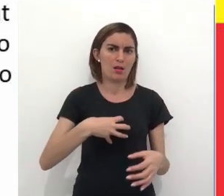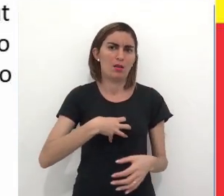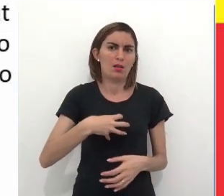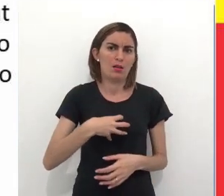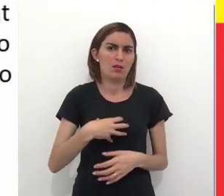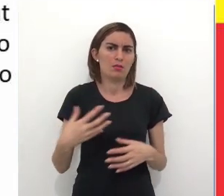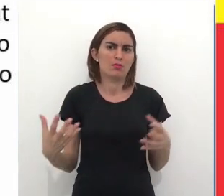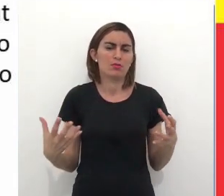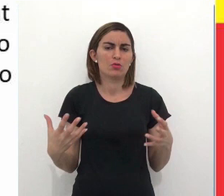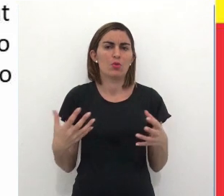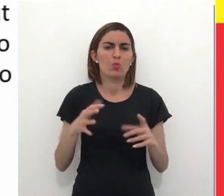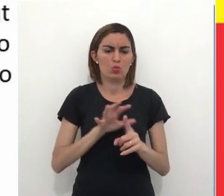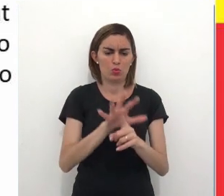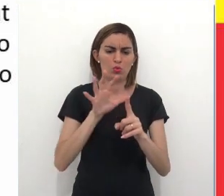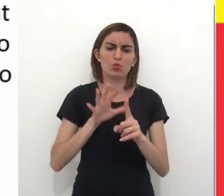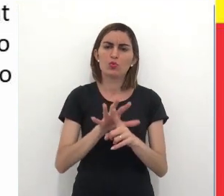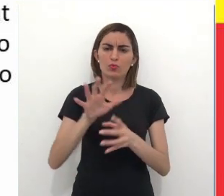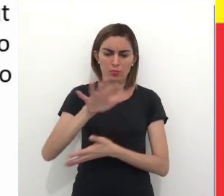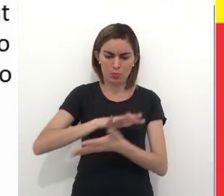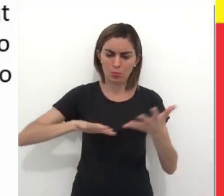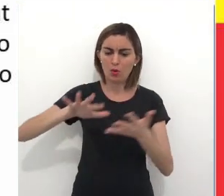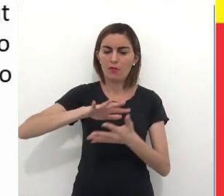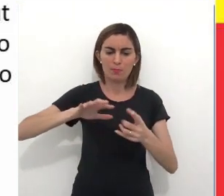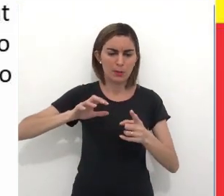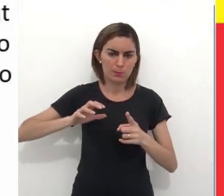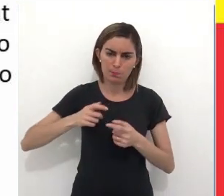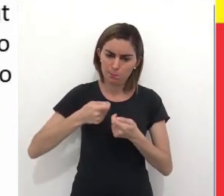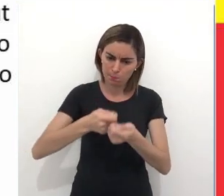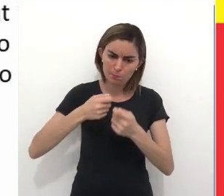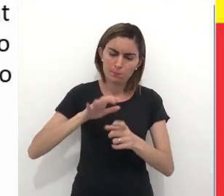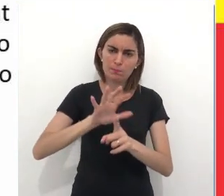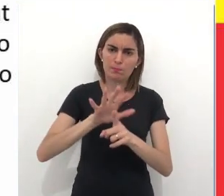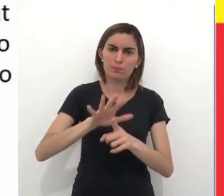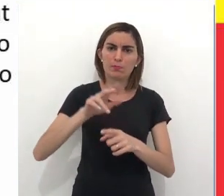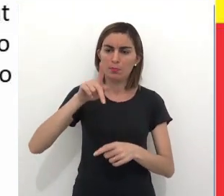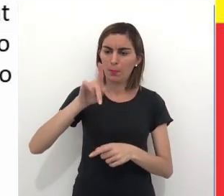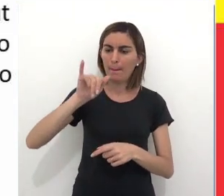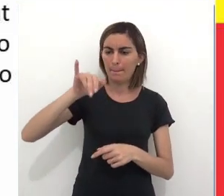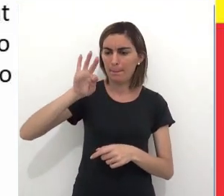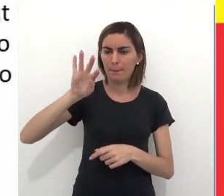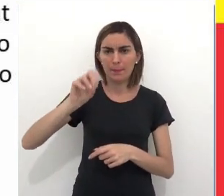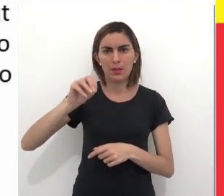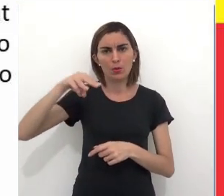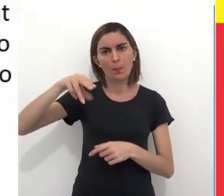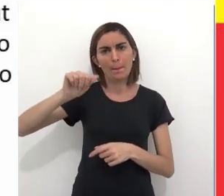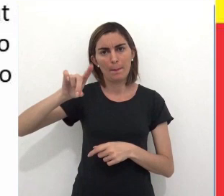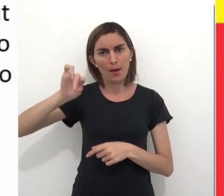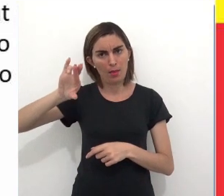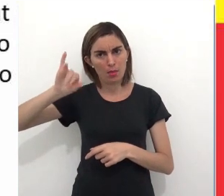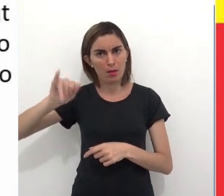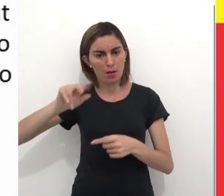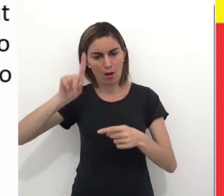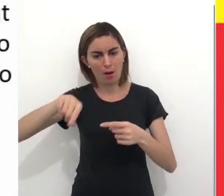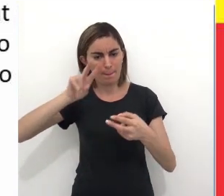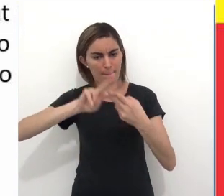Bahia, sufoca o movimento. Pinto Madeira é